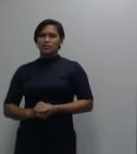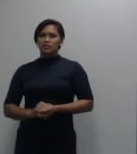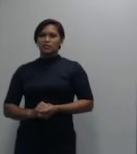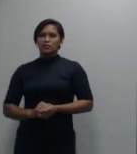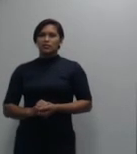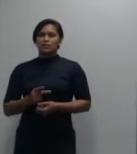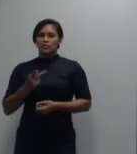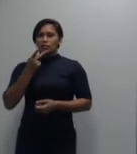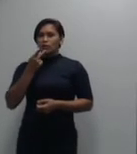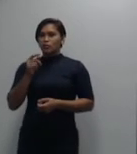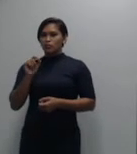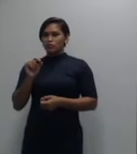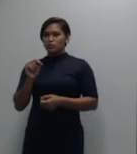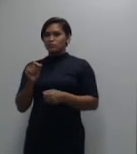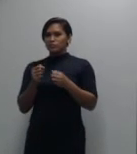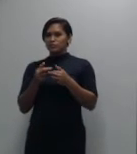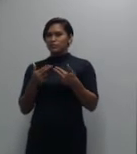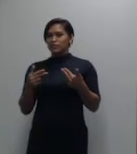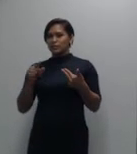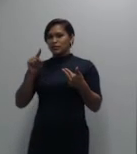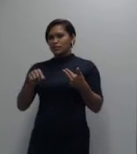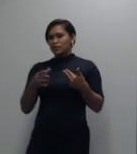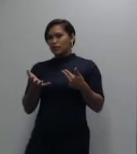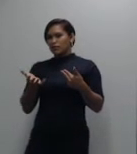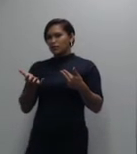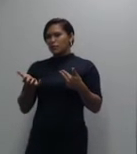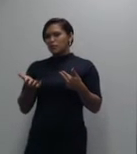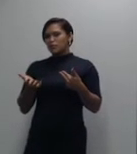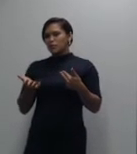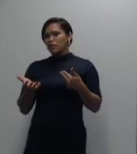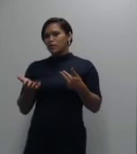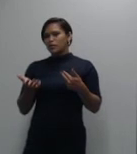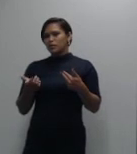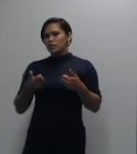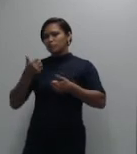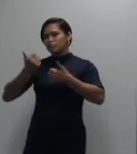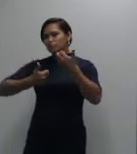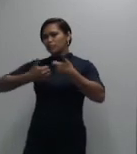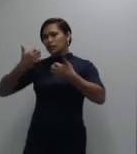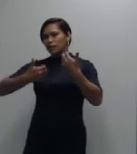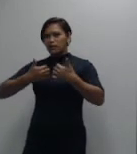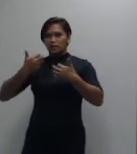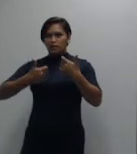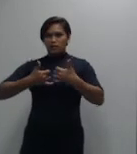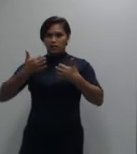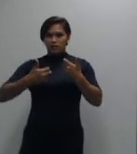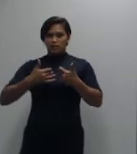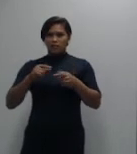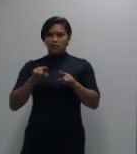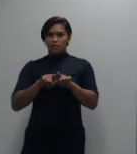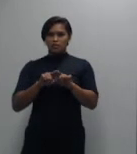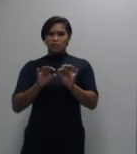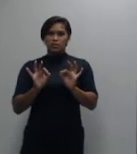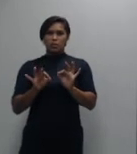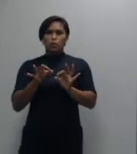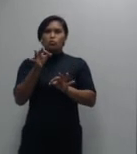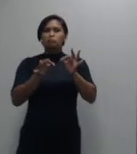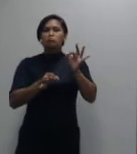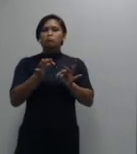rápido vamos lá pra esse assunto que Quais são os fundamentos justificadores